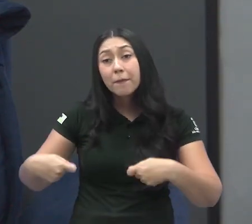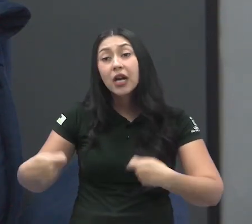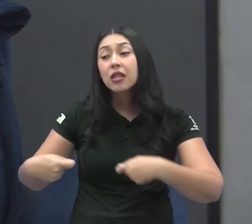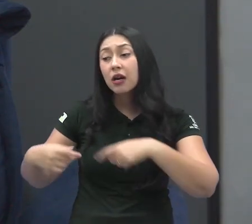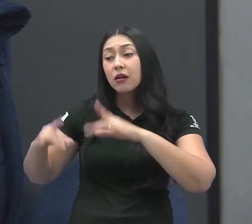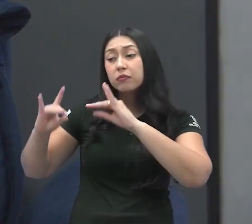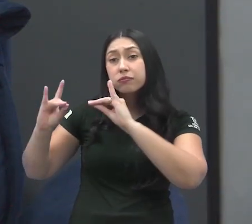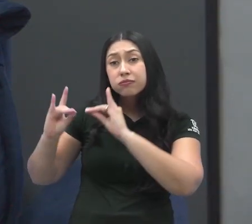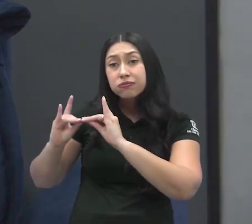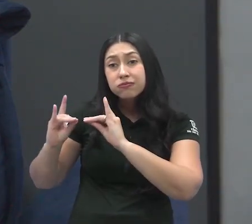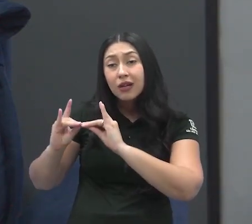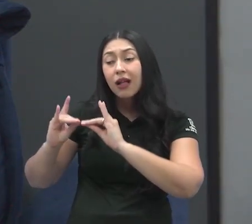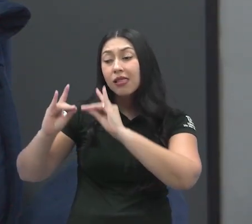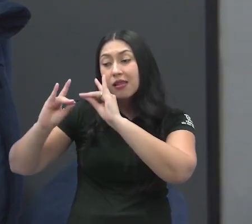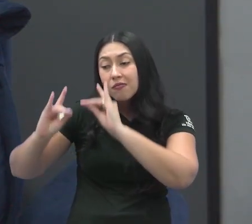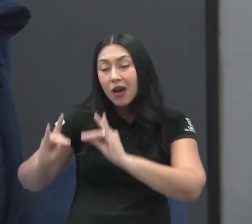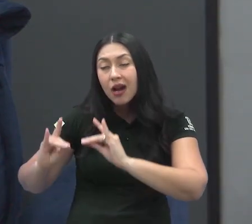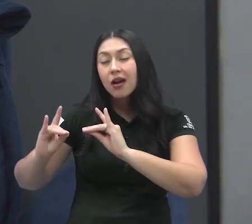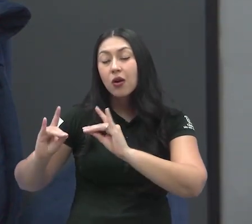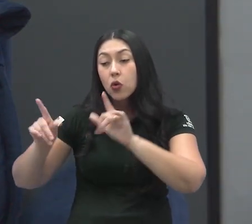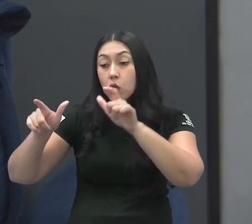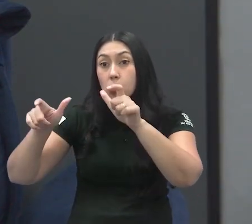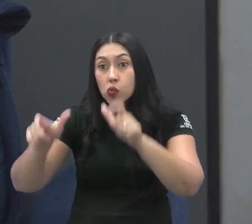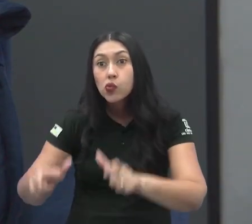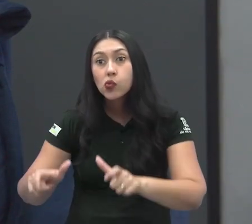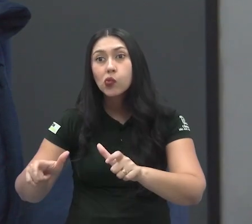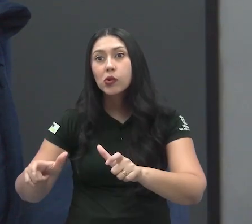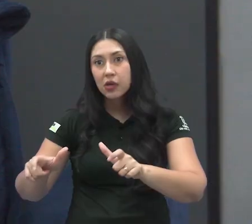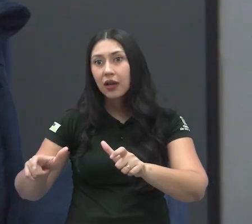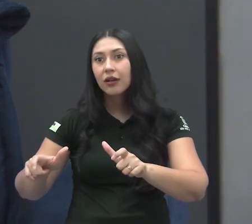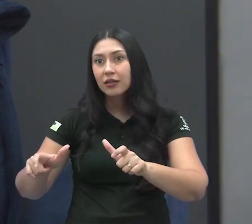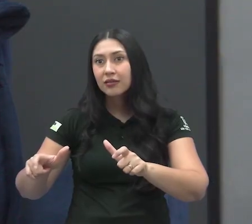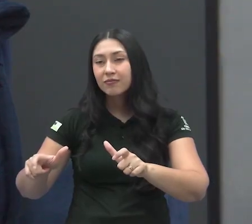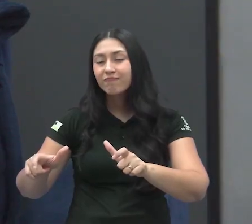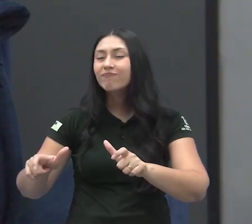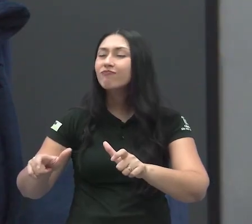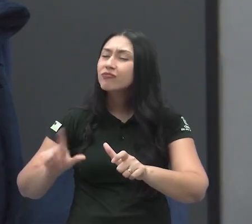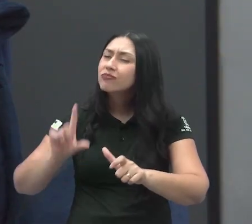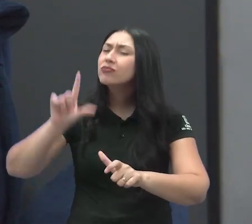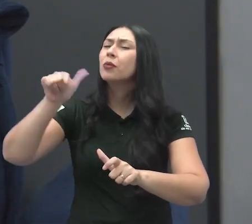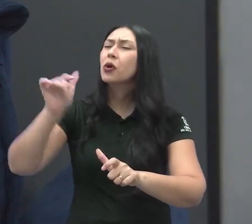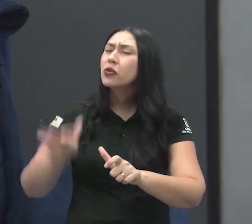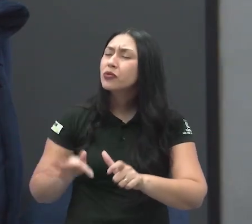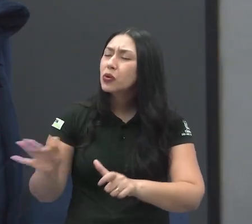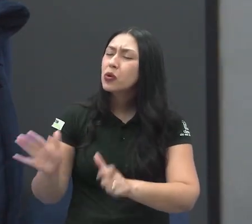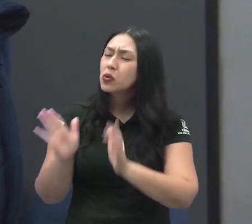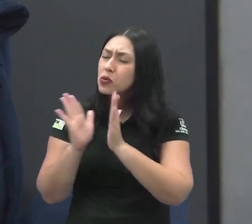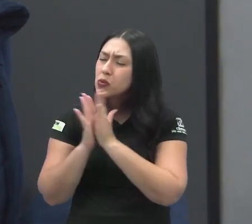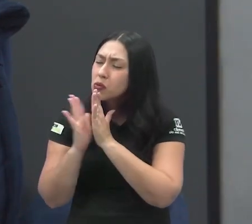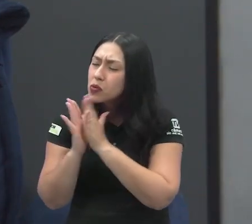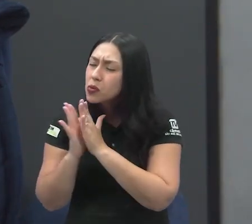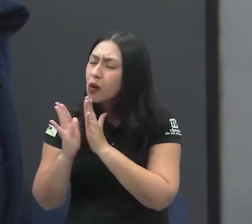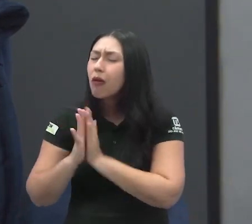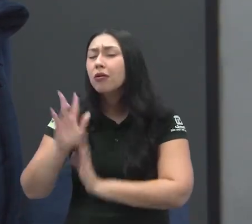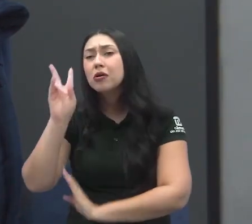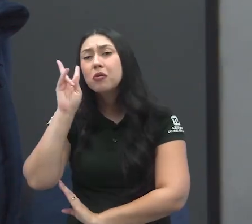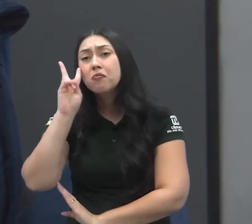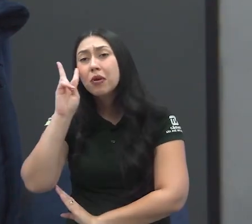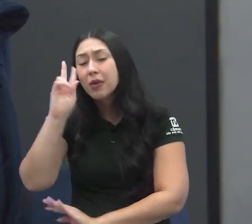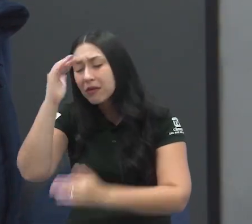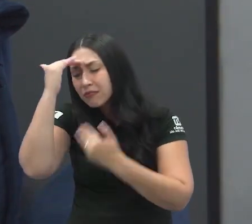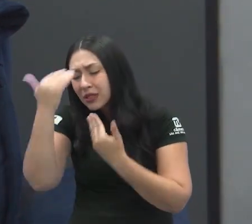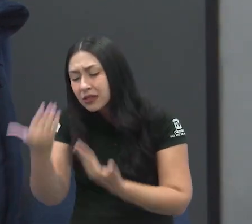um sepultamento digno, de não ter um local para depois ele fazer lá as suas orações, né, a sua despedida, as